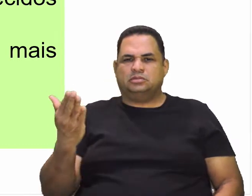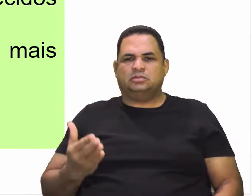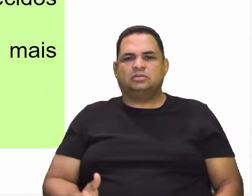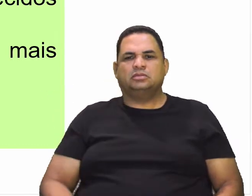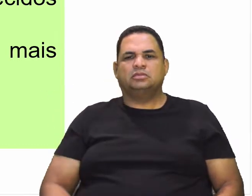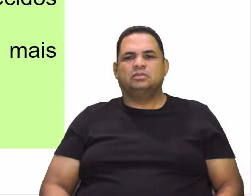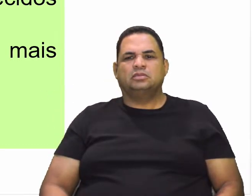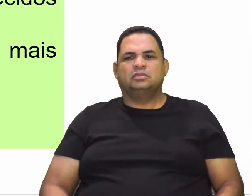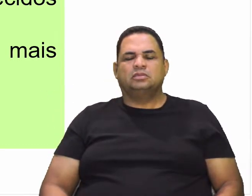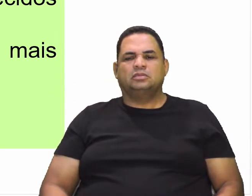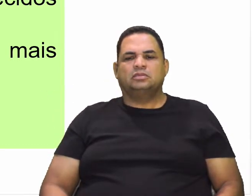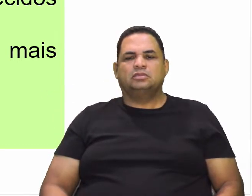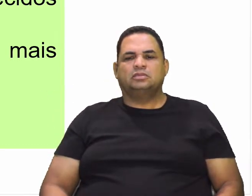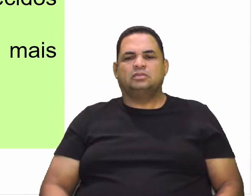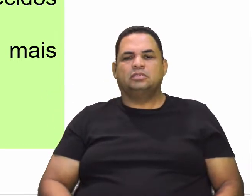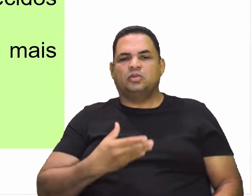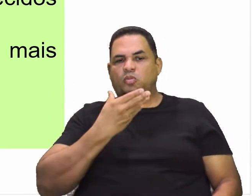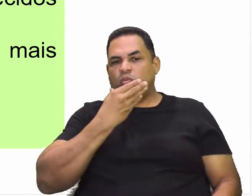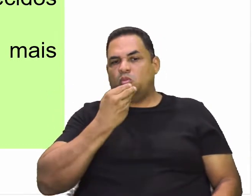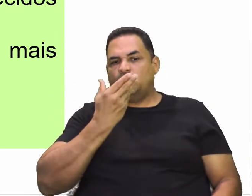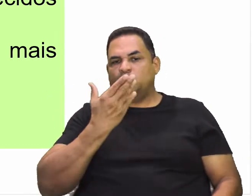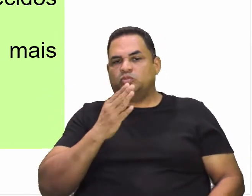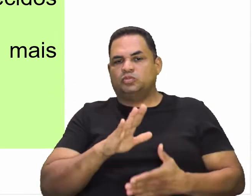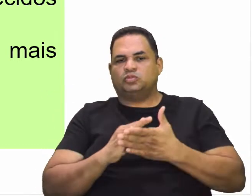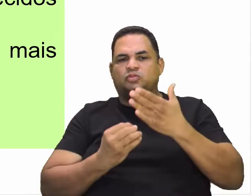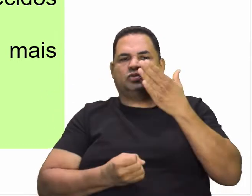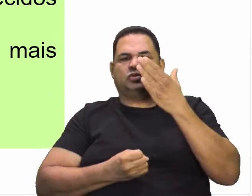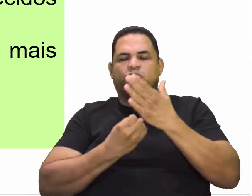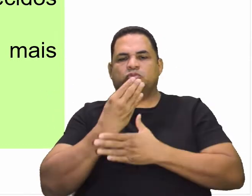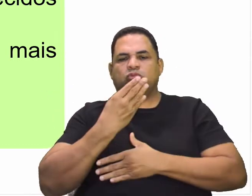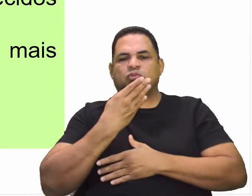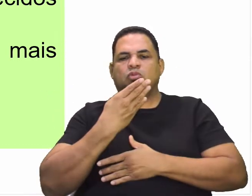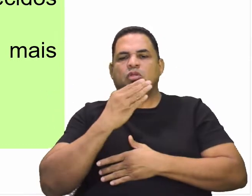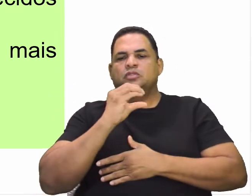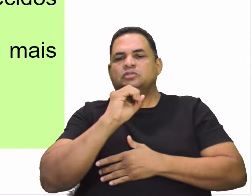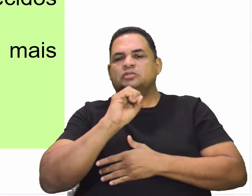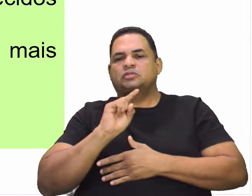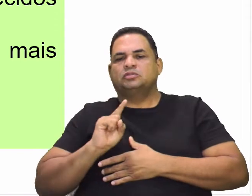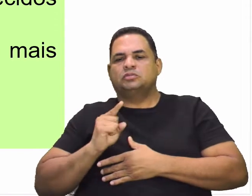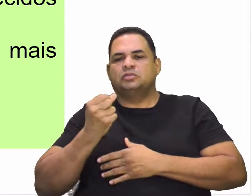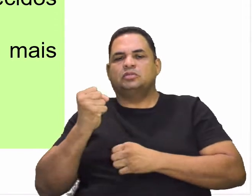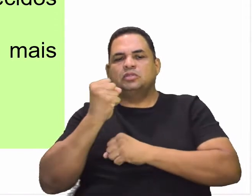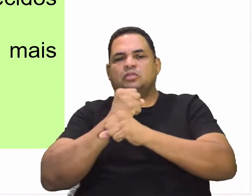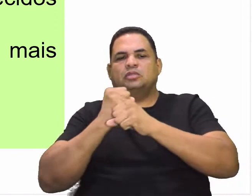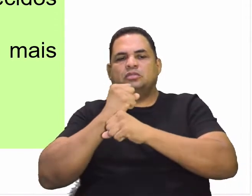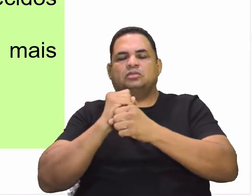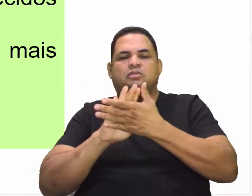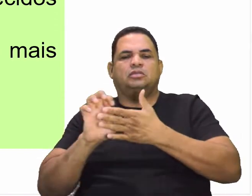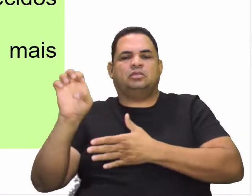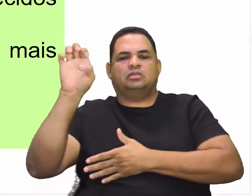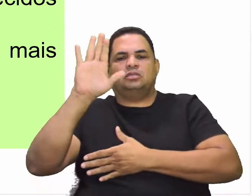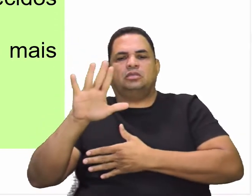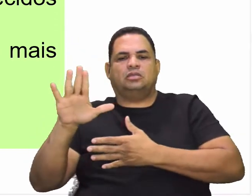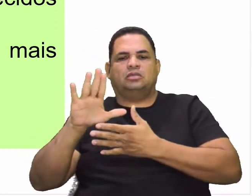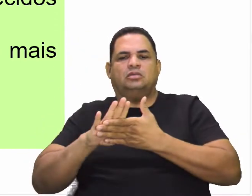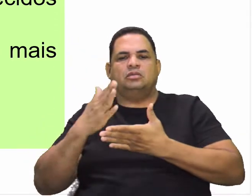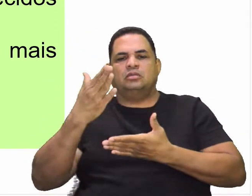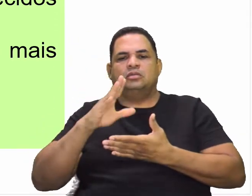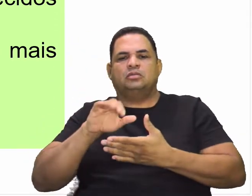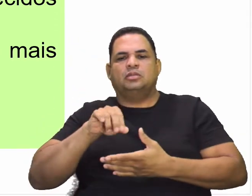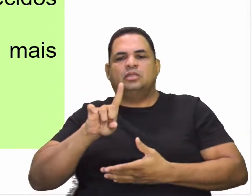Neanderthalense. Esse Homo que surge cerca de 400 mil anos na Europa e no México